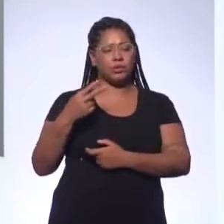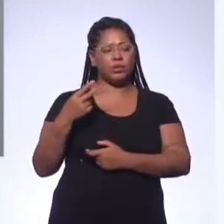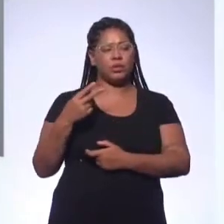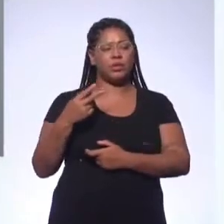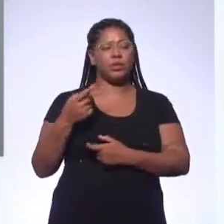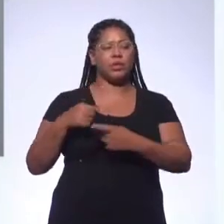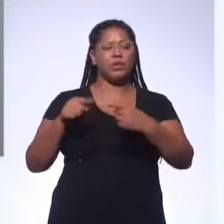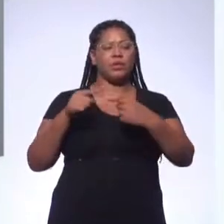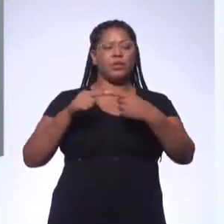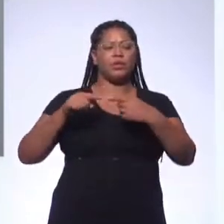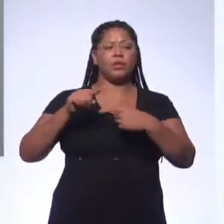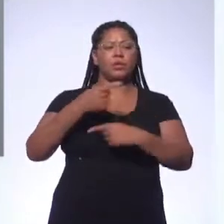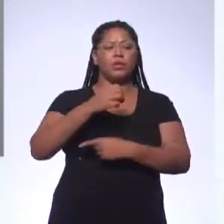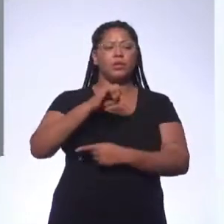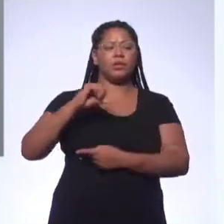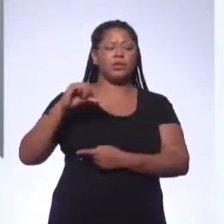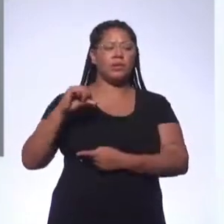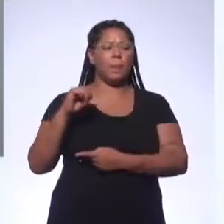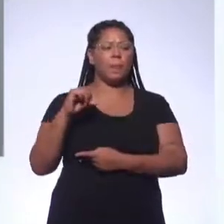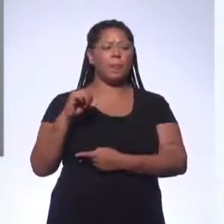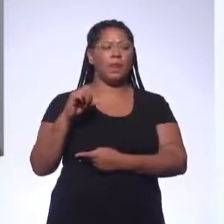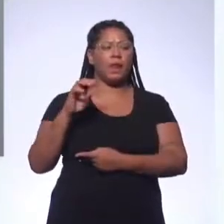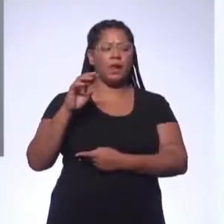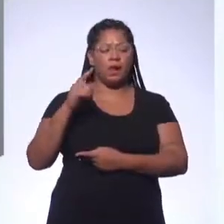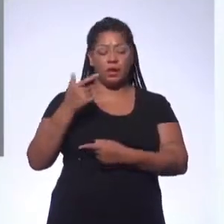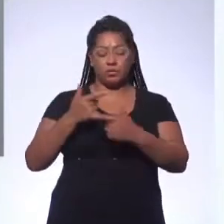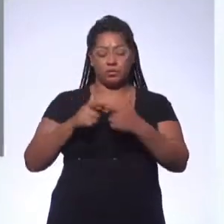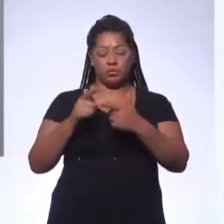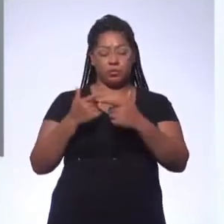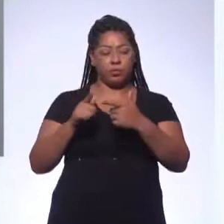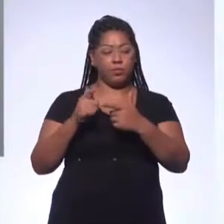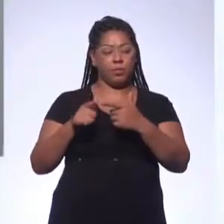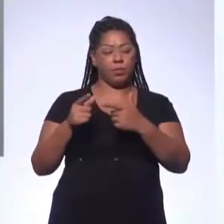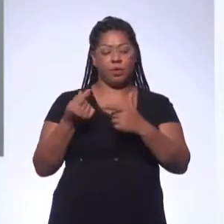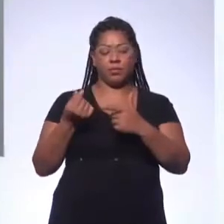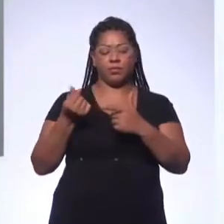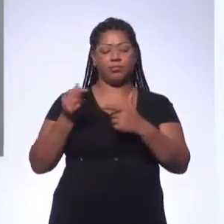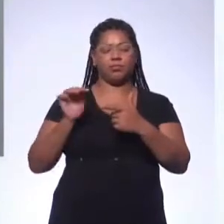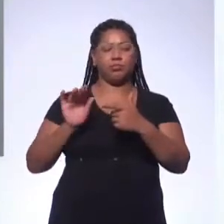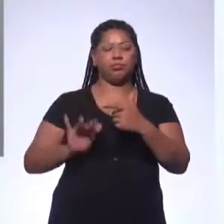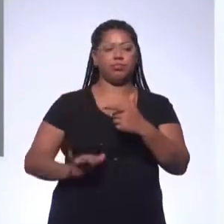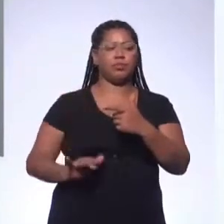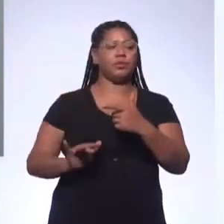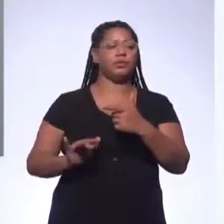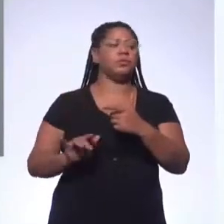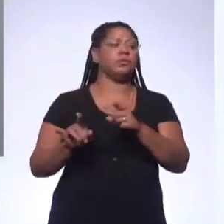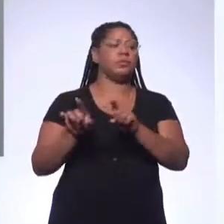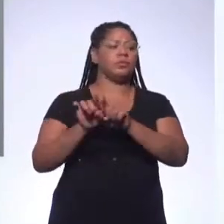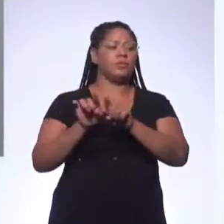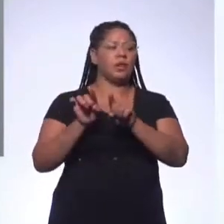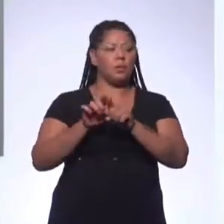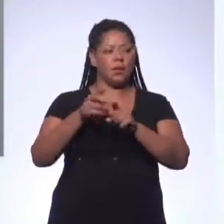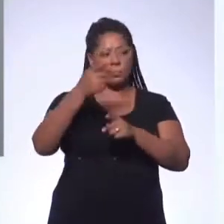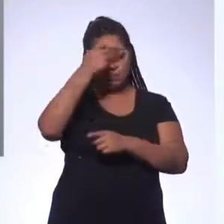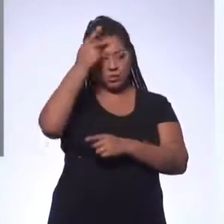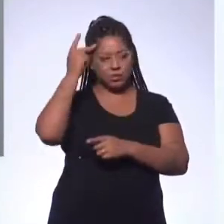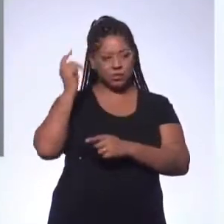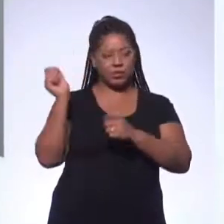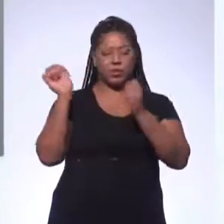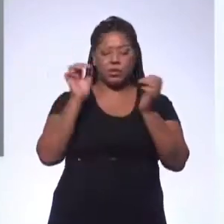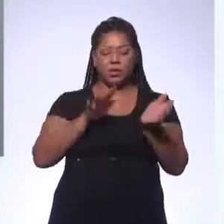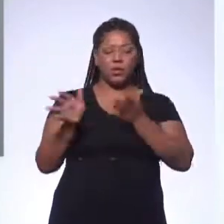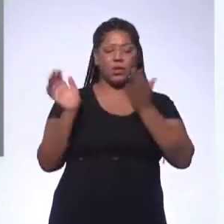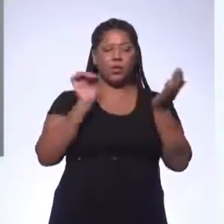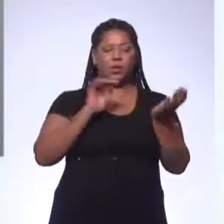1955, ocorreu uma grande crise por causa dessa Segunda Guerra Mundial, e isso afetou produtores, comerciantes e a